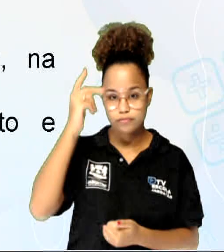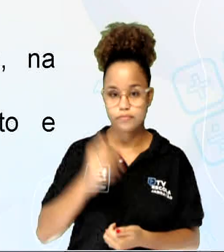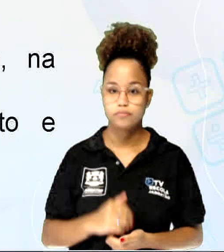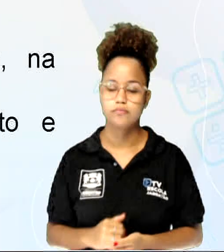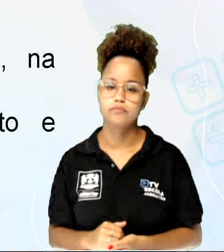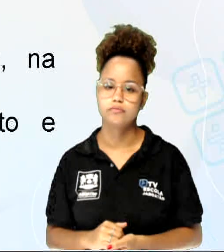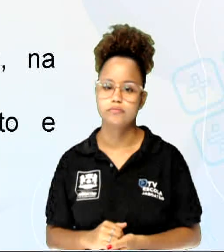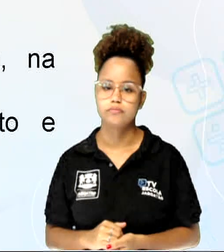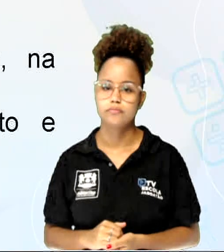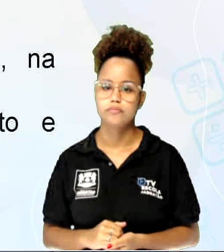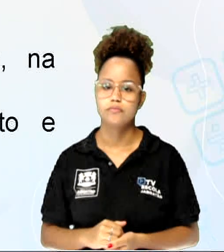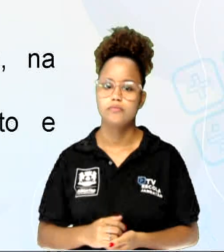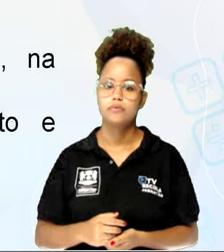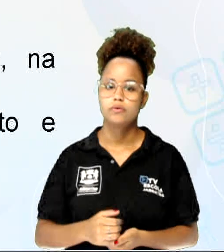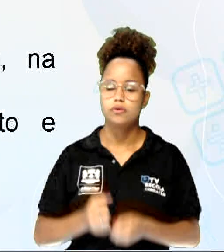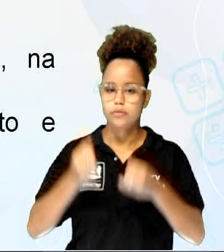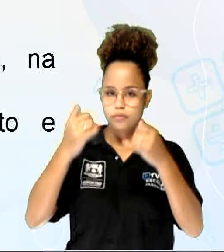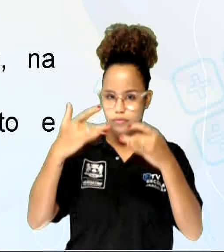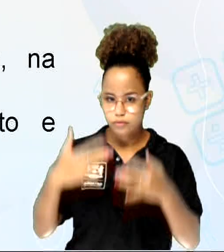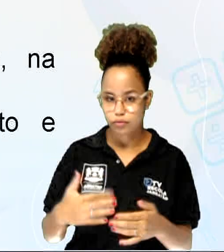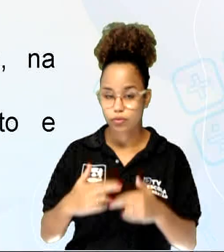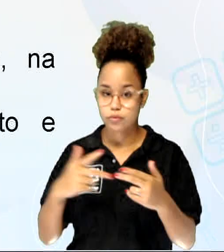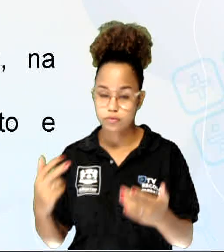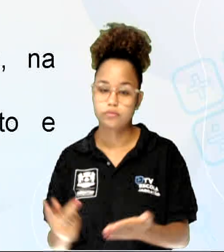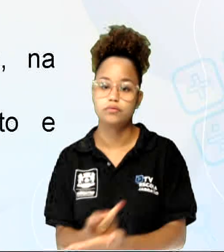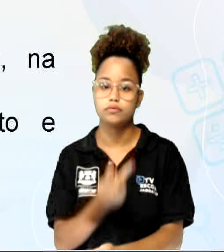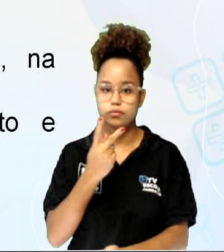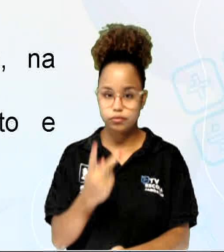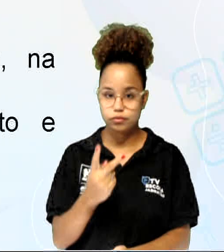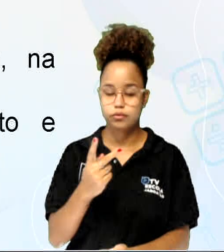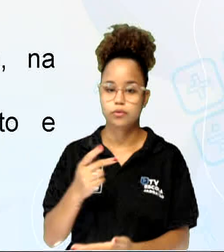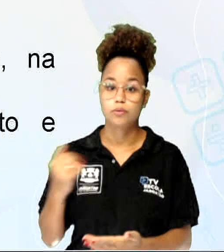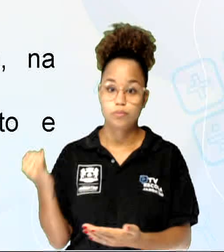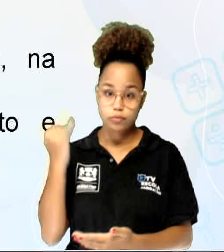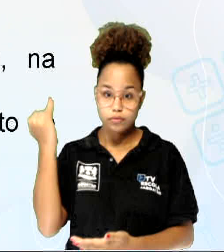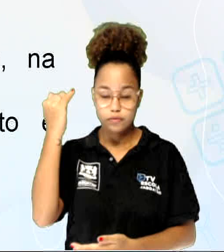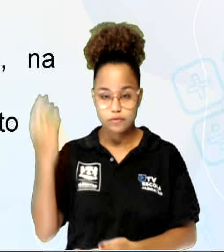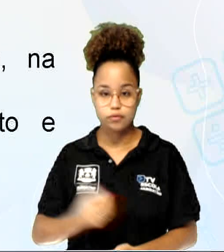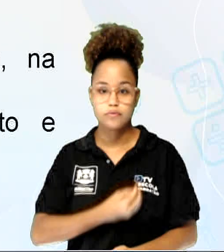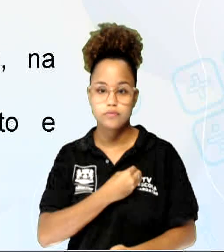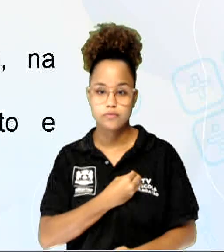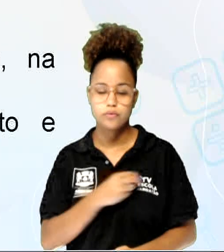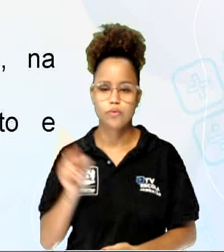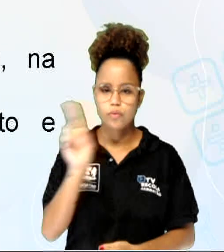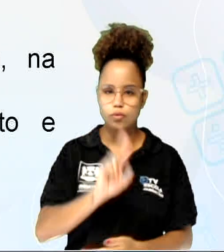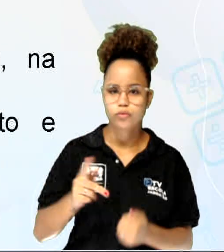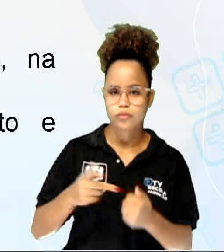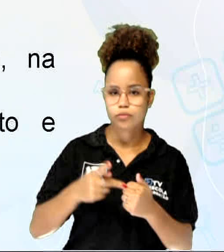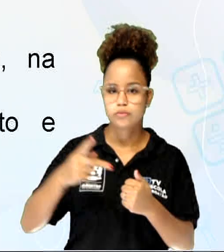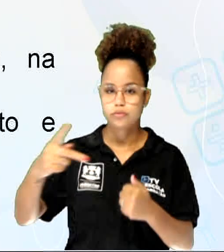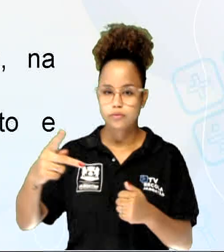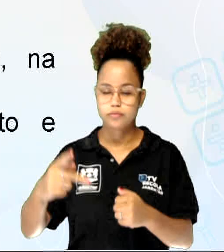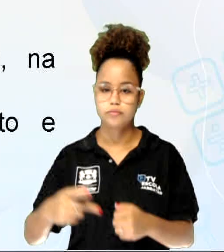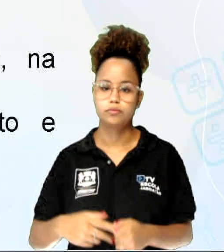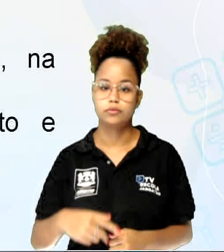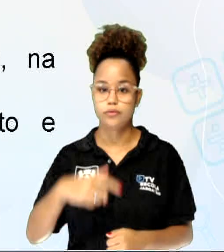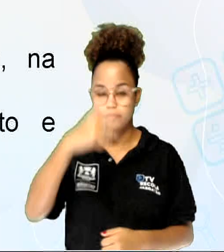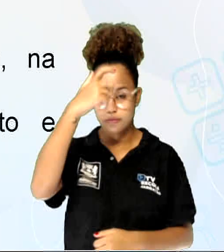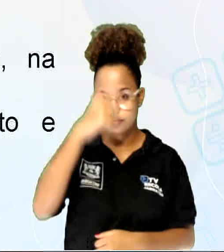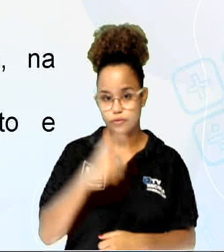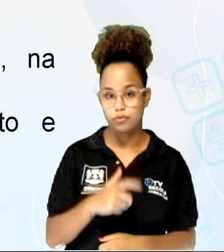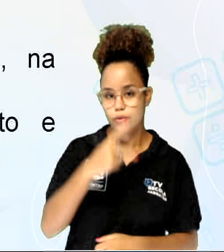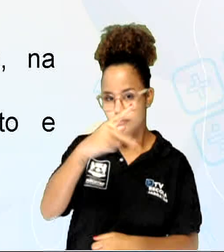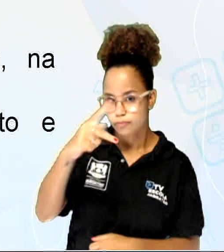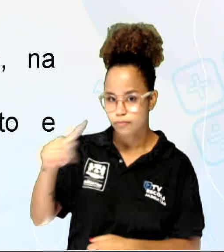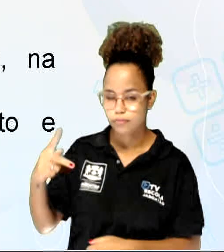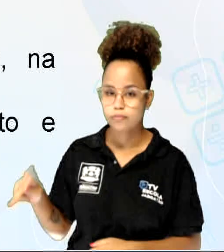relato de fatos marcantes da vida desse alguém, uso de pronomes pessoais e possessivos,